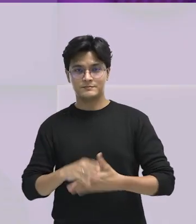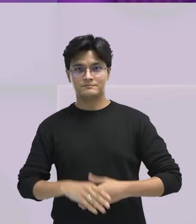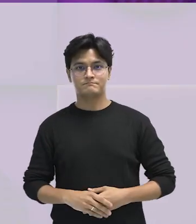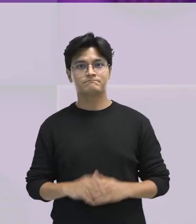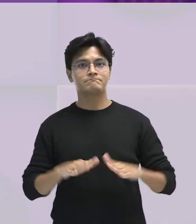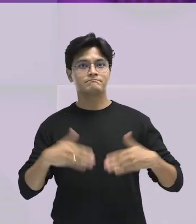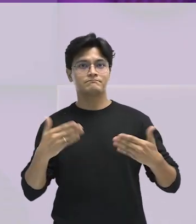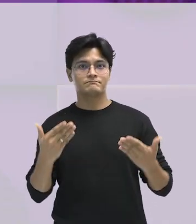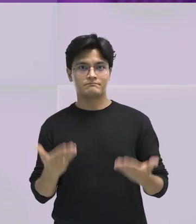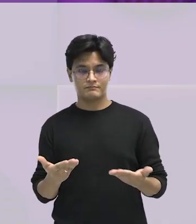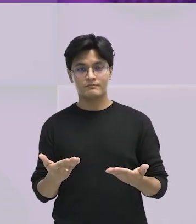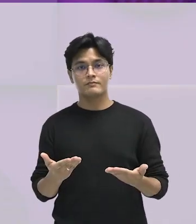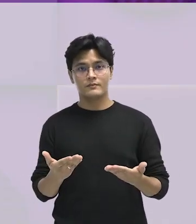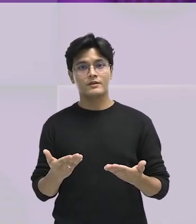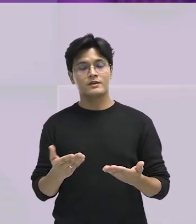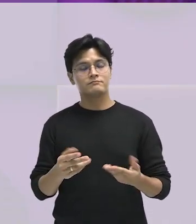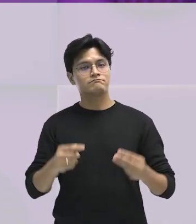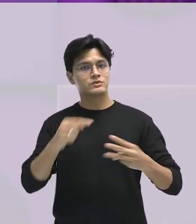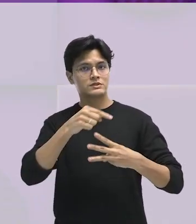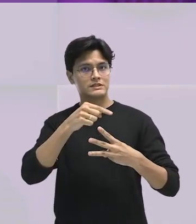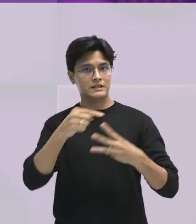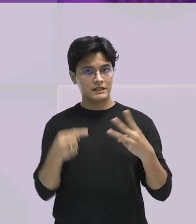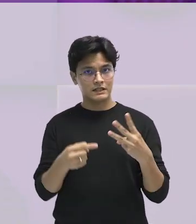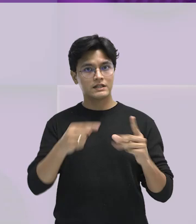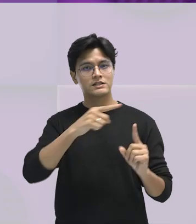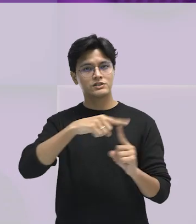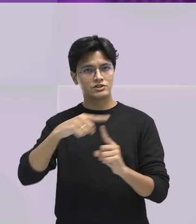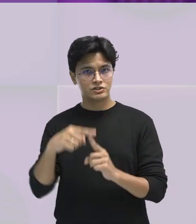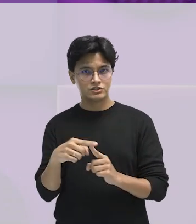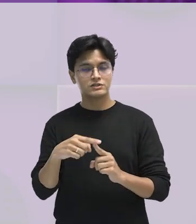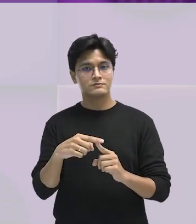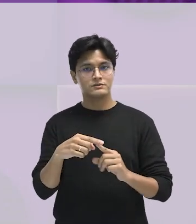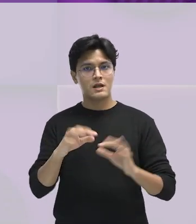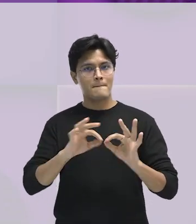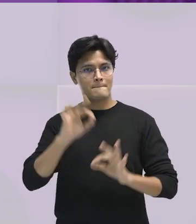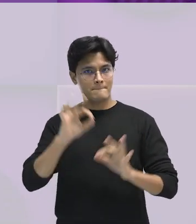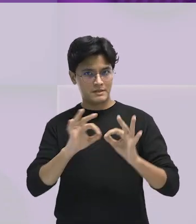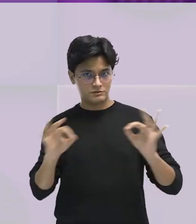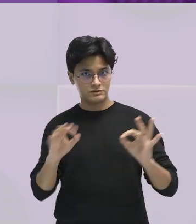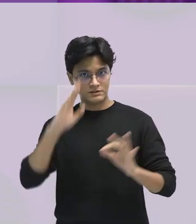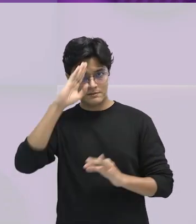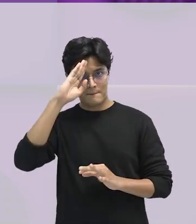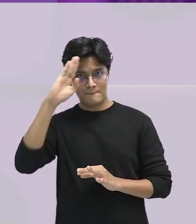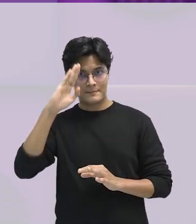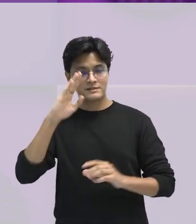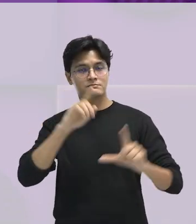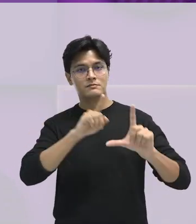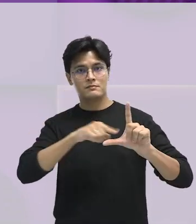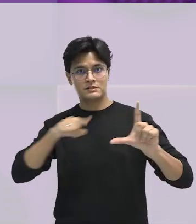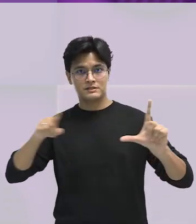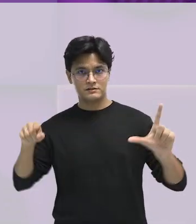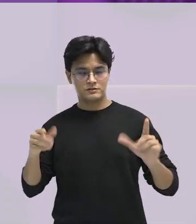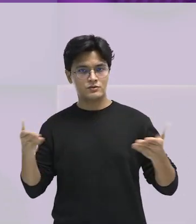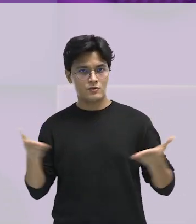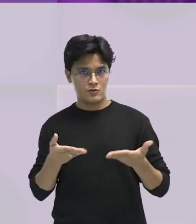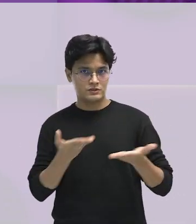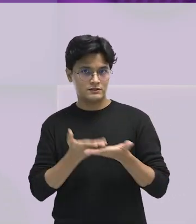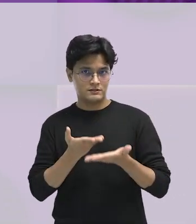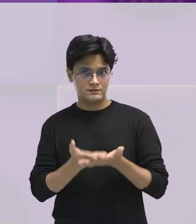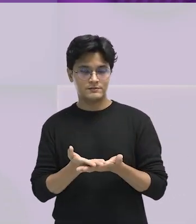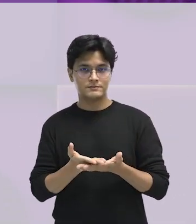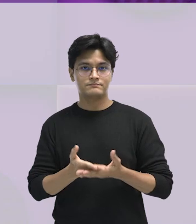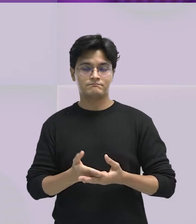então, essas são as três medidas de tendência central que nós iremos abordar nessa nossa aula de hoje,